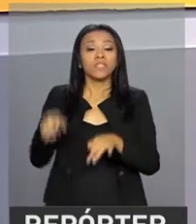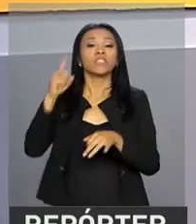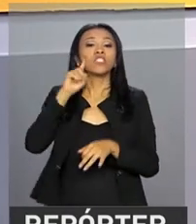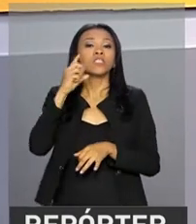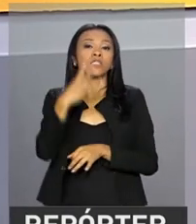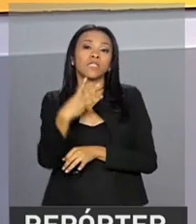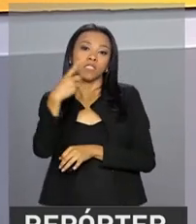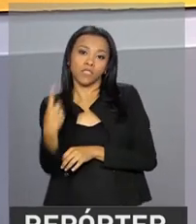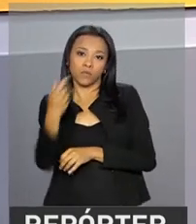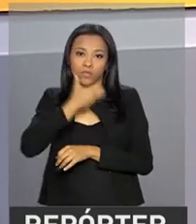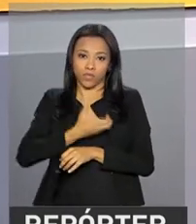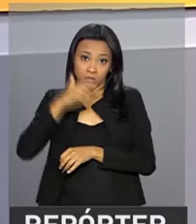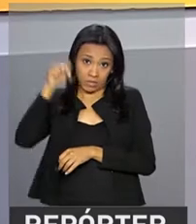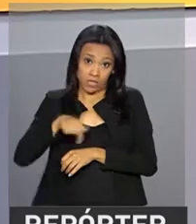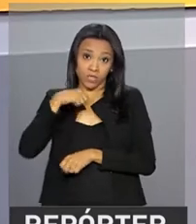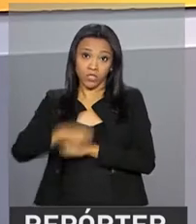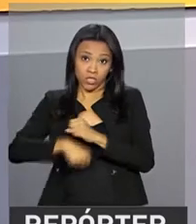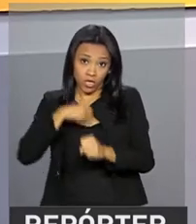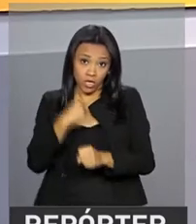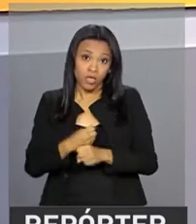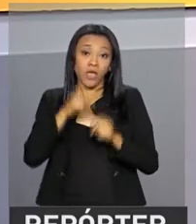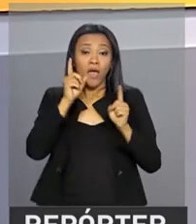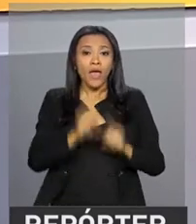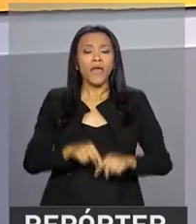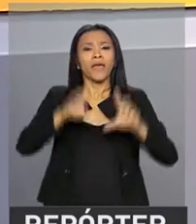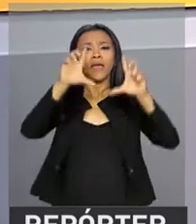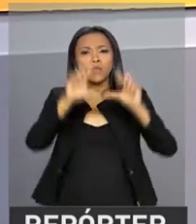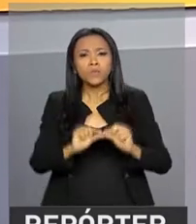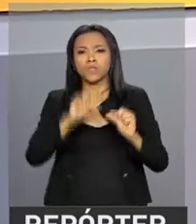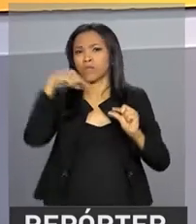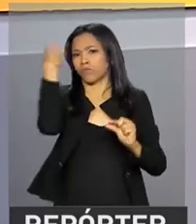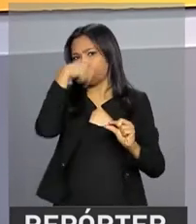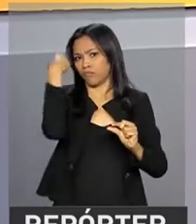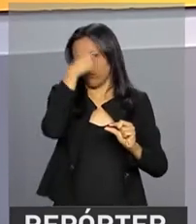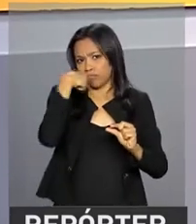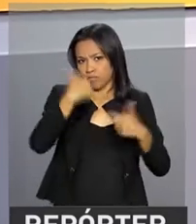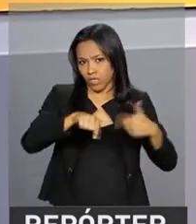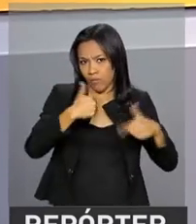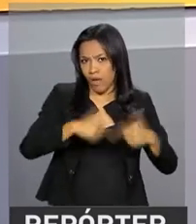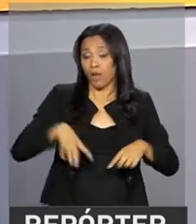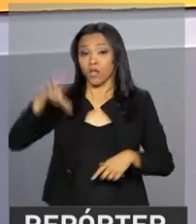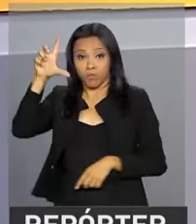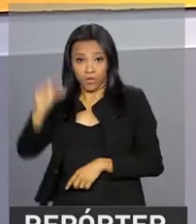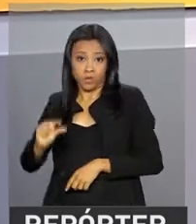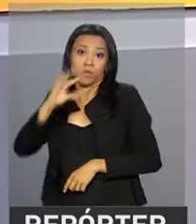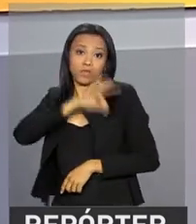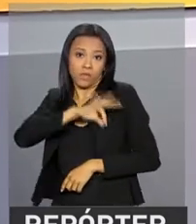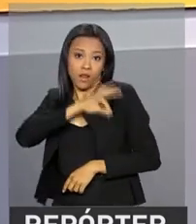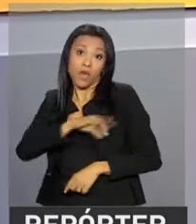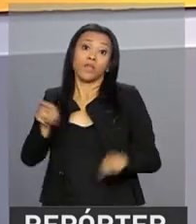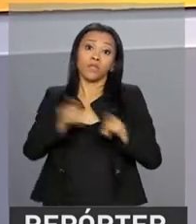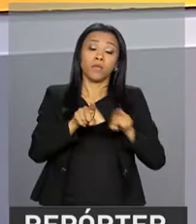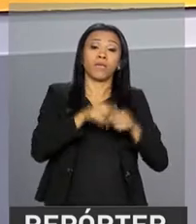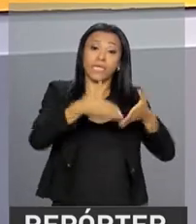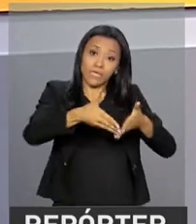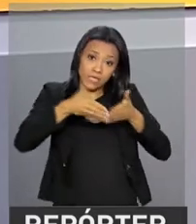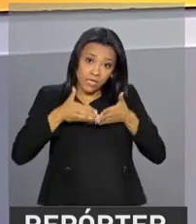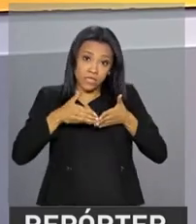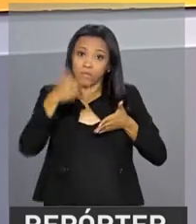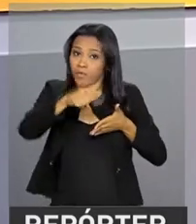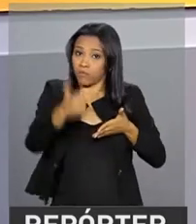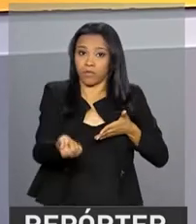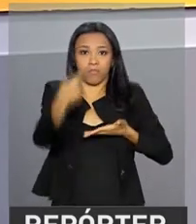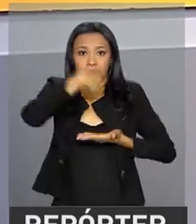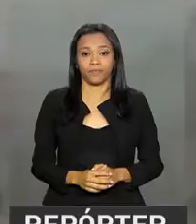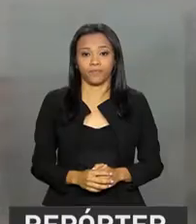deste ano o programa de redução de jornada com menor remuneração e também de licença sem remuneração foram